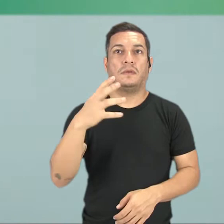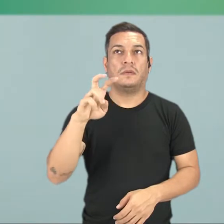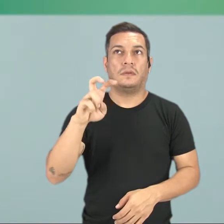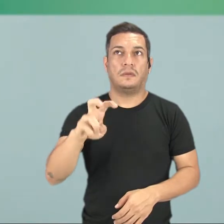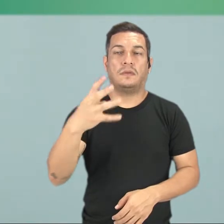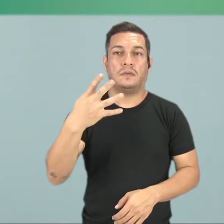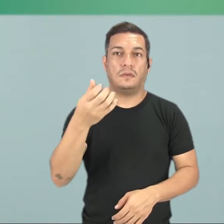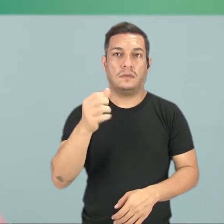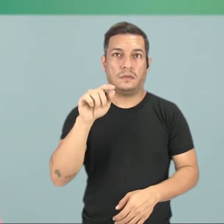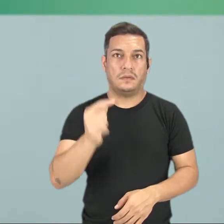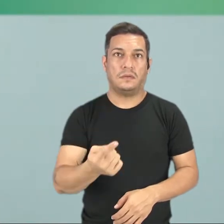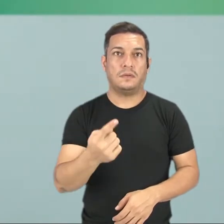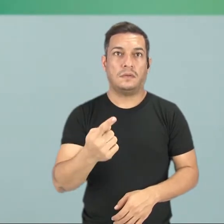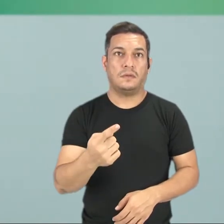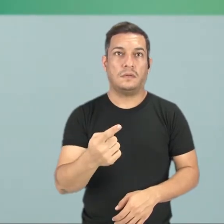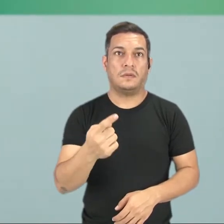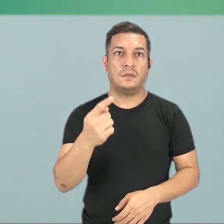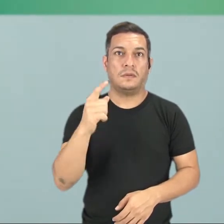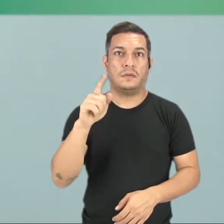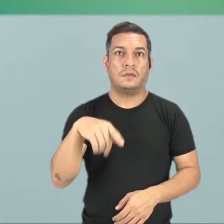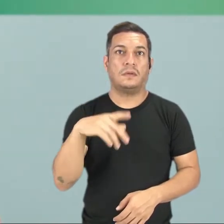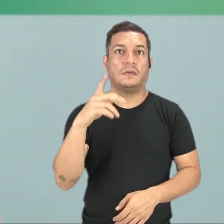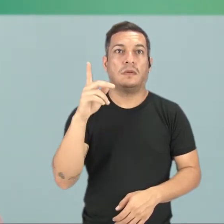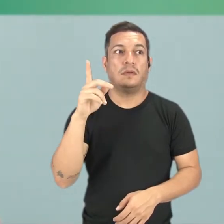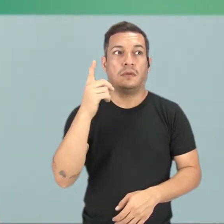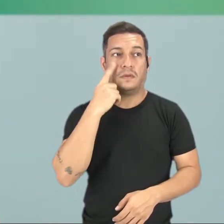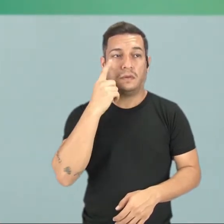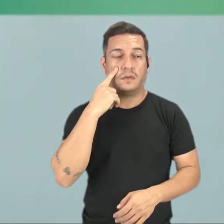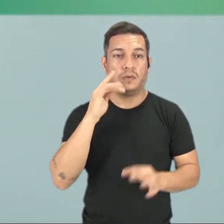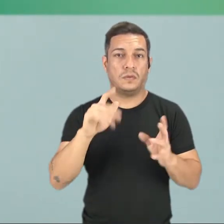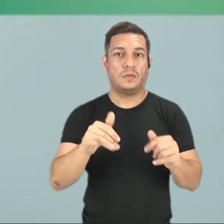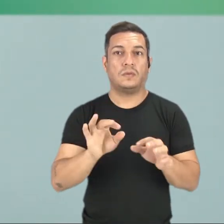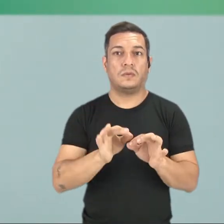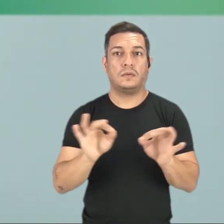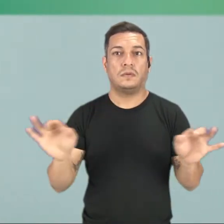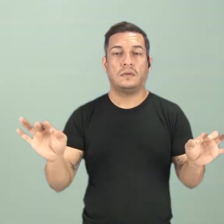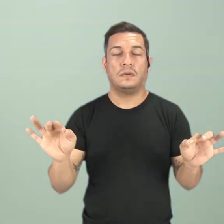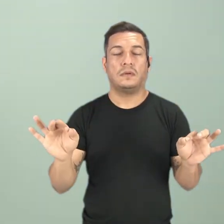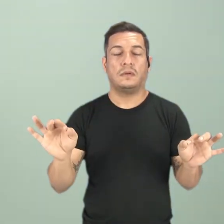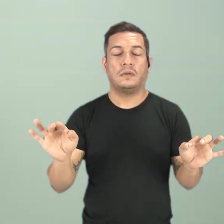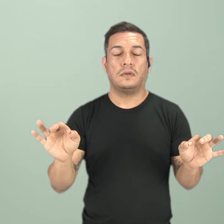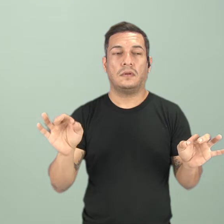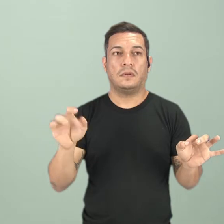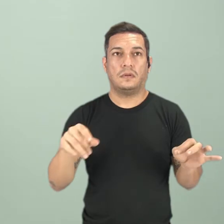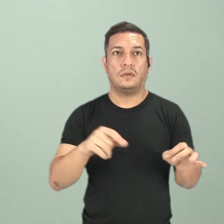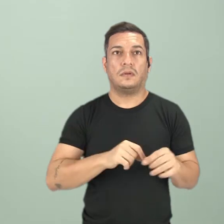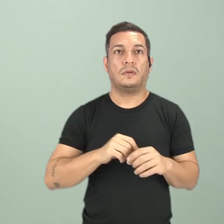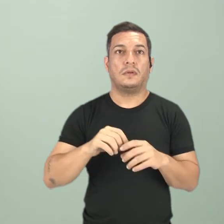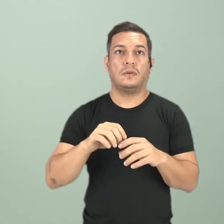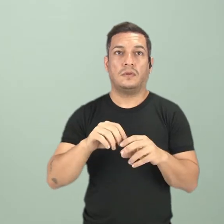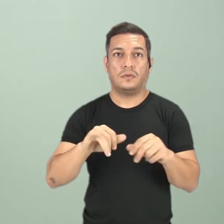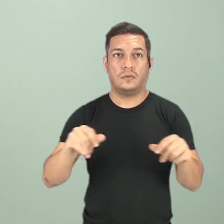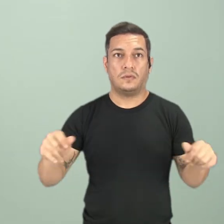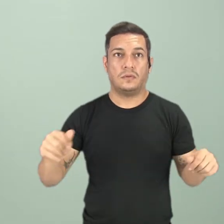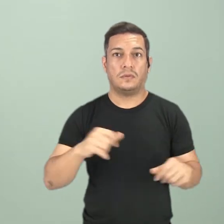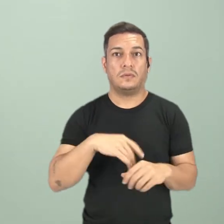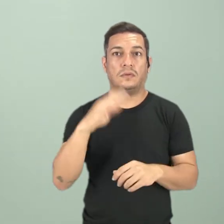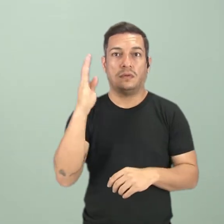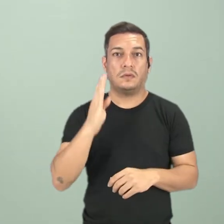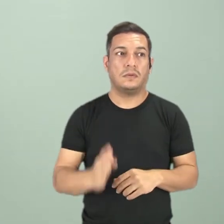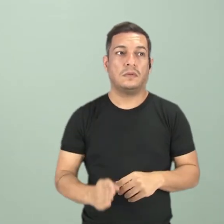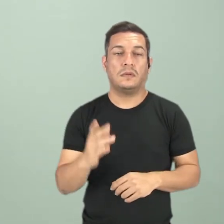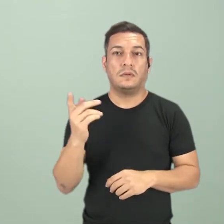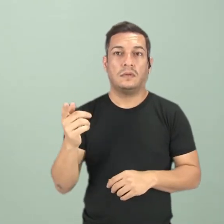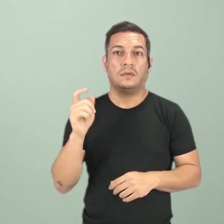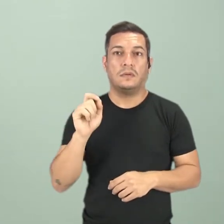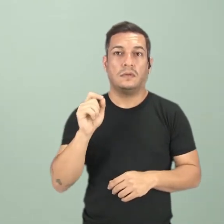mil, né, 876 km², né, então de todo esse tamanho de extensão territorial do Brasil, de norte a sul, leste